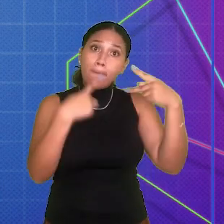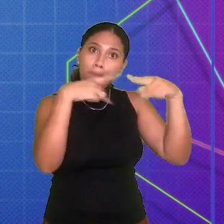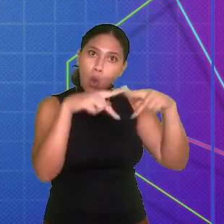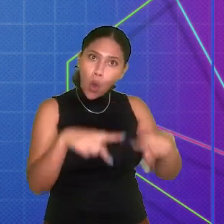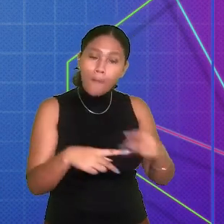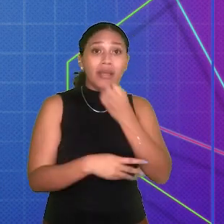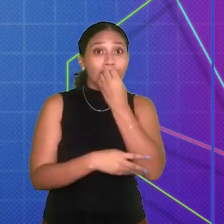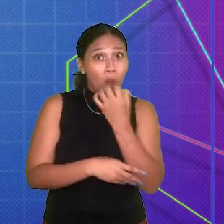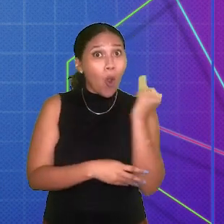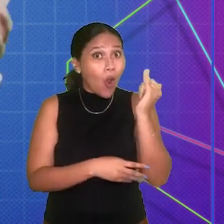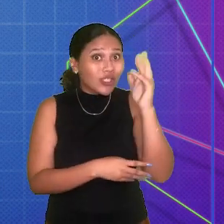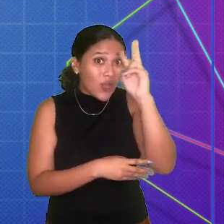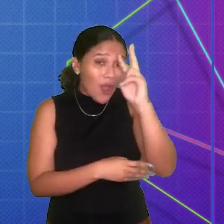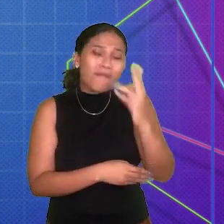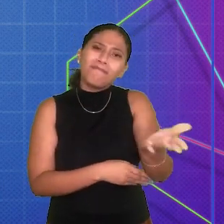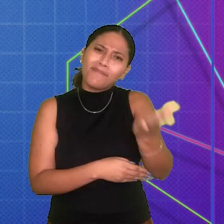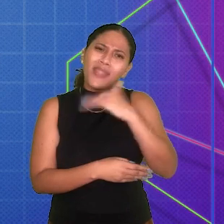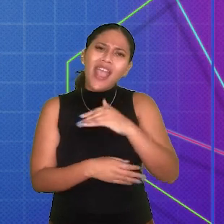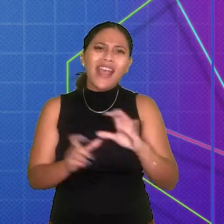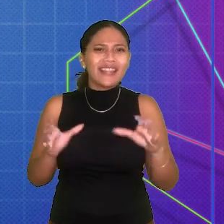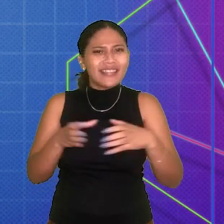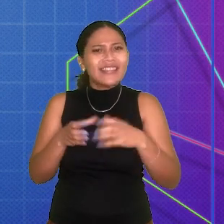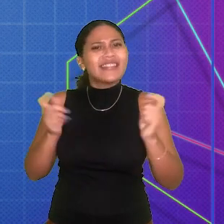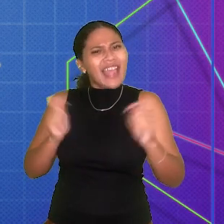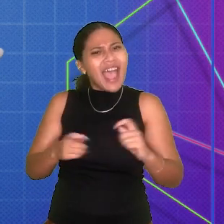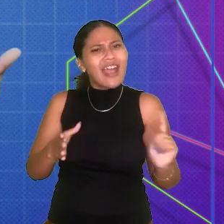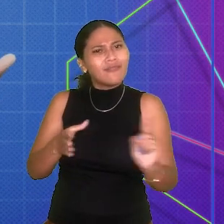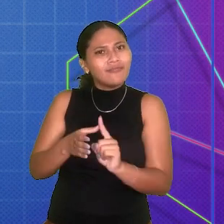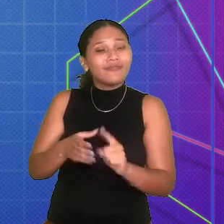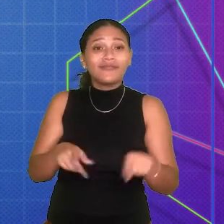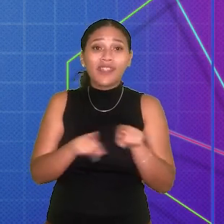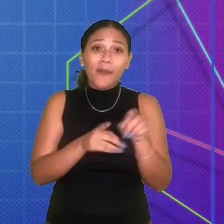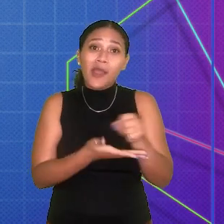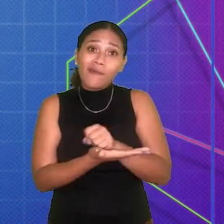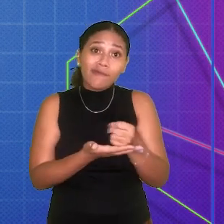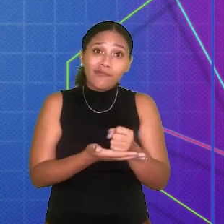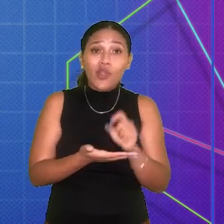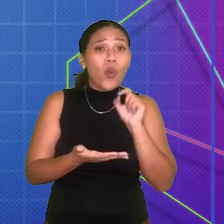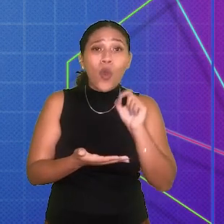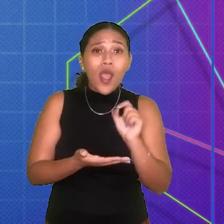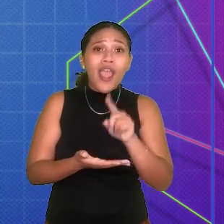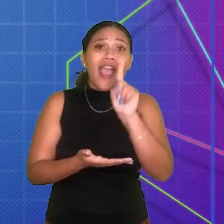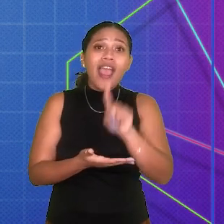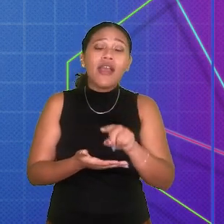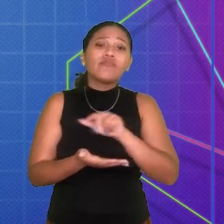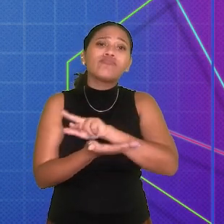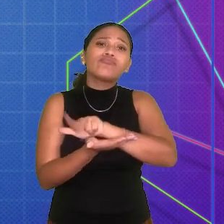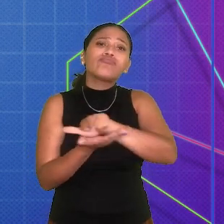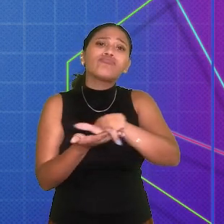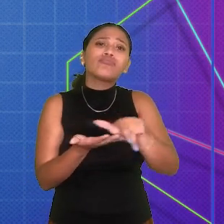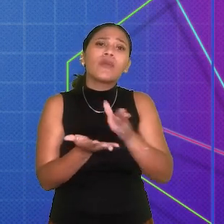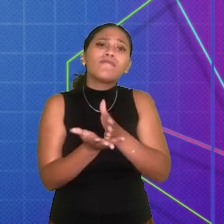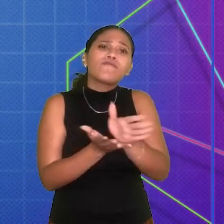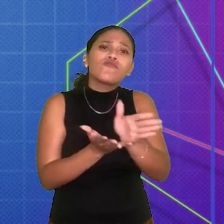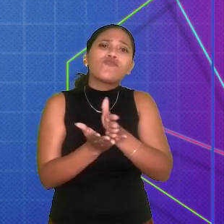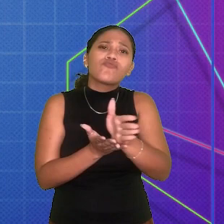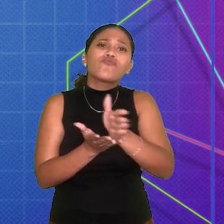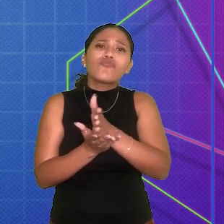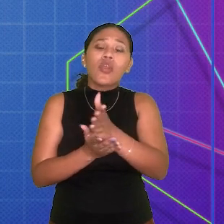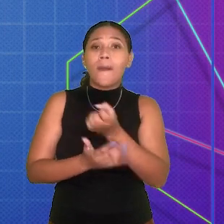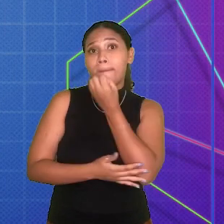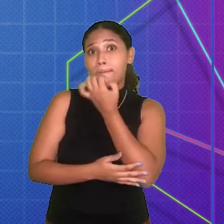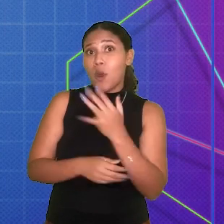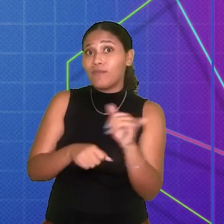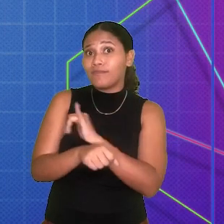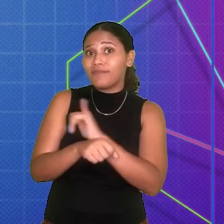bom contando histórias, pode participar de alguma equipe. Jogos, no fim, são muito interdisciplinares e, por isso, são um bom